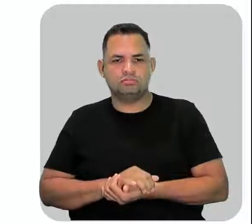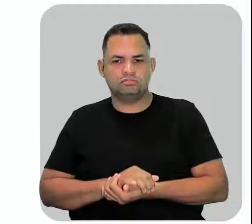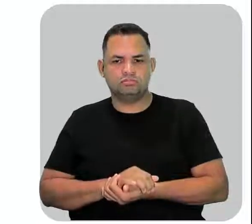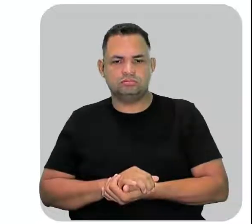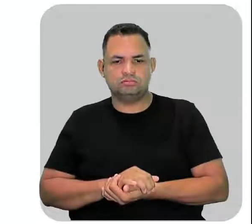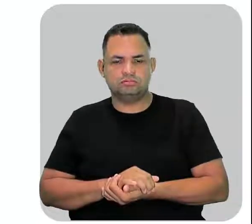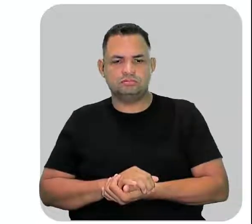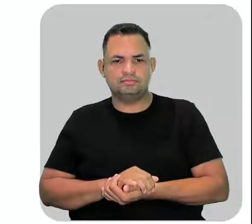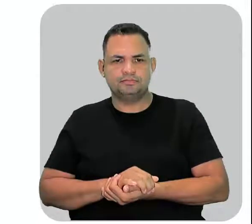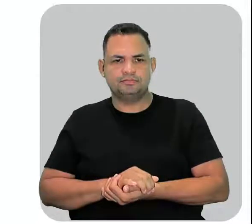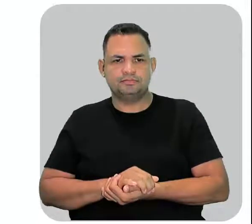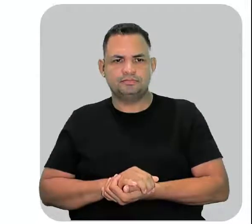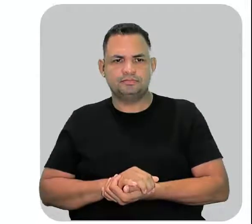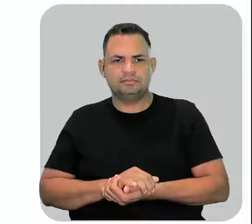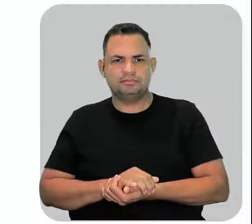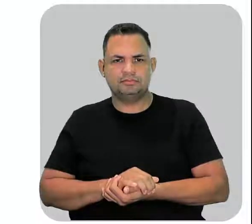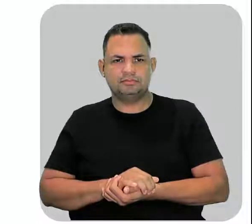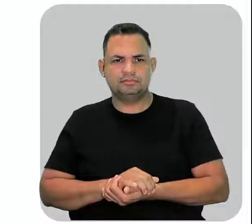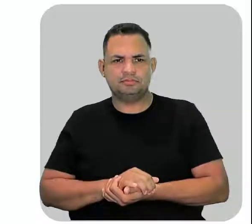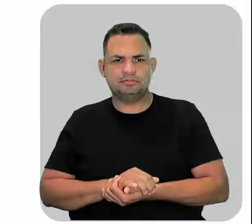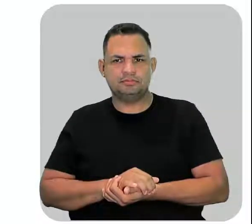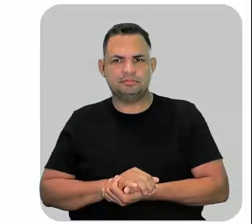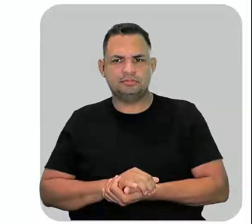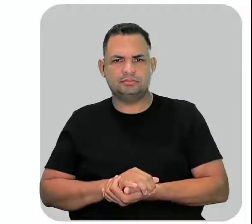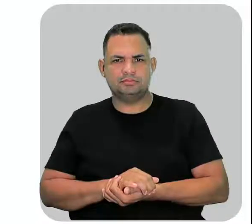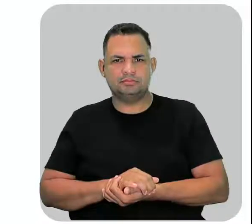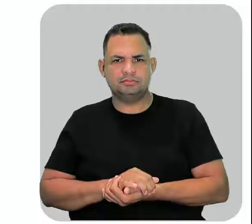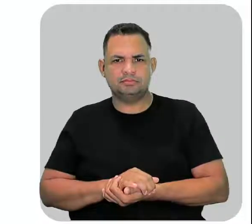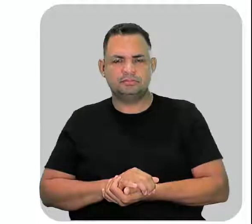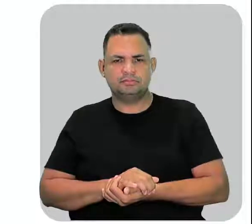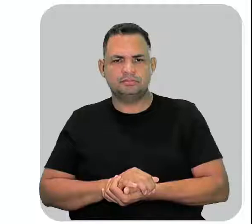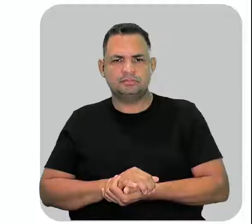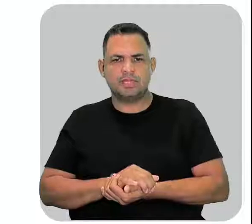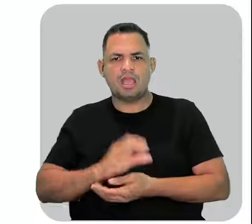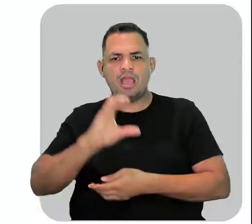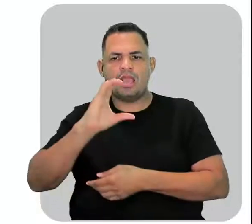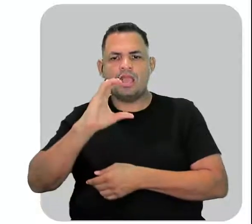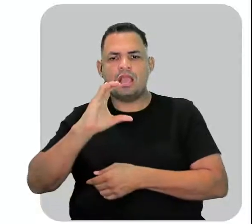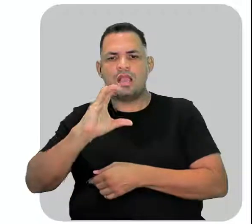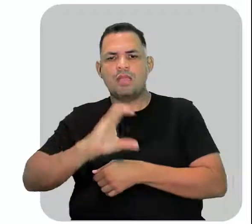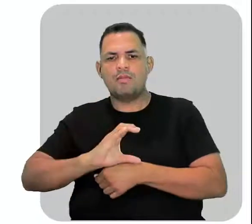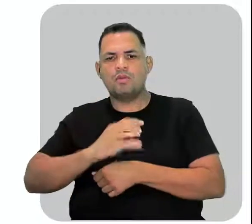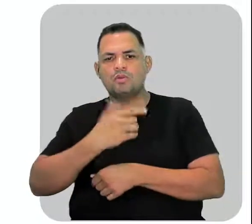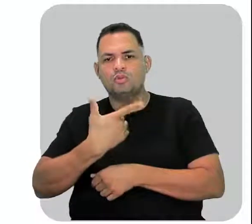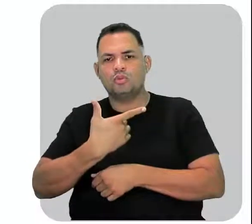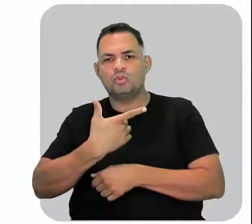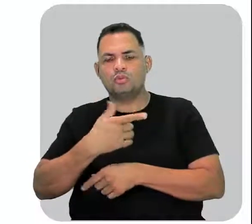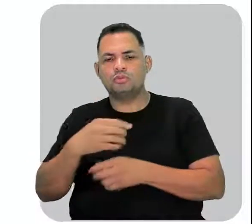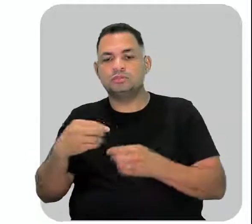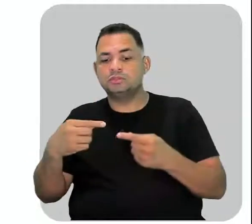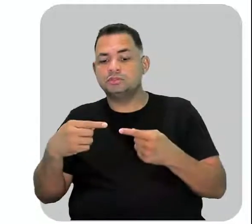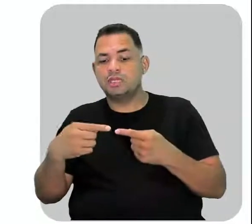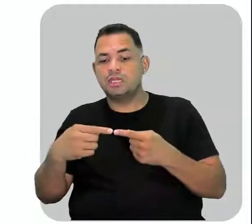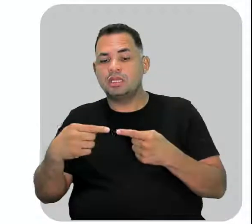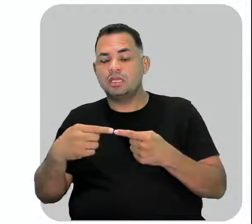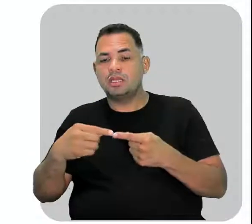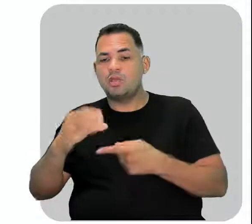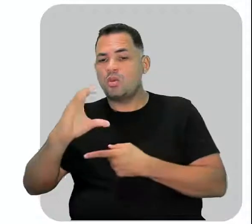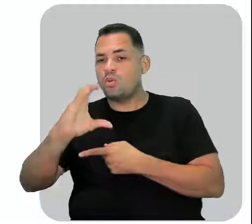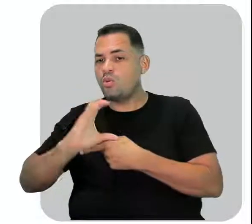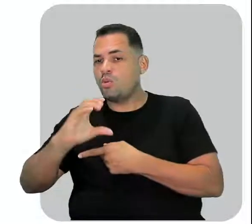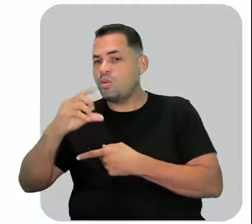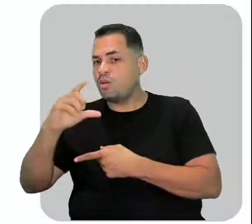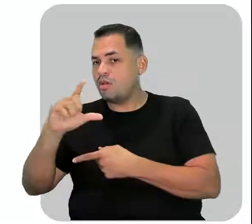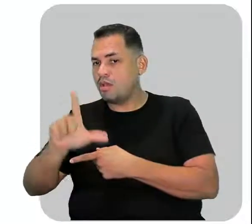que nós temos aqui. Ele está dizendo que no carbono 2 nós temos um cloro ligado à